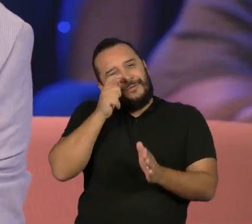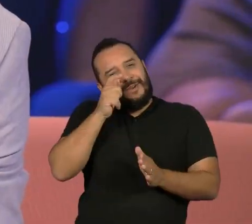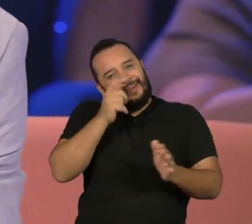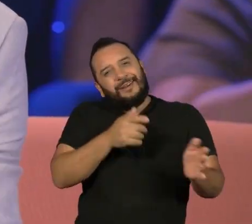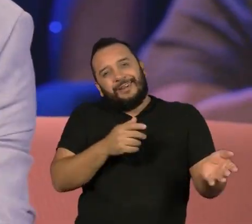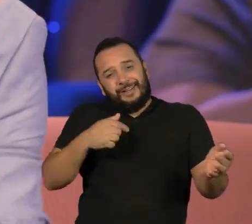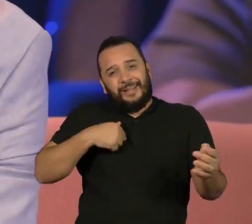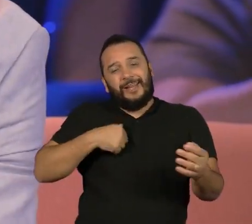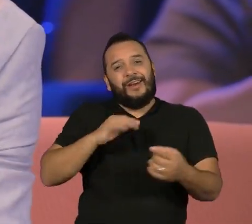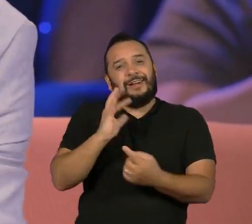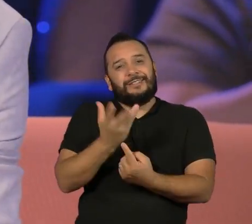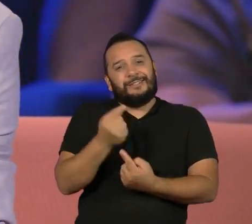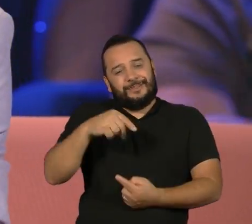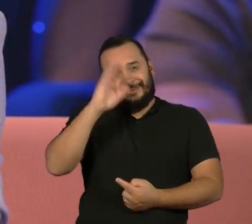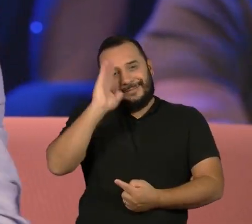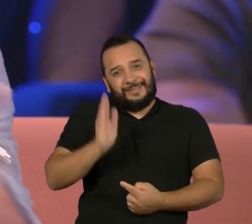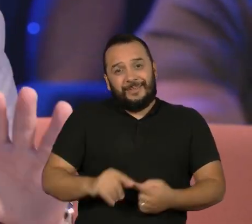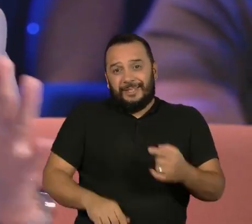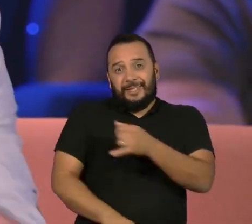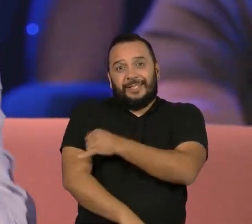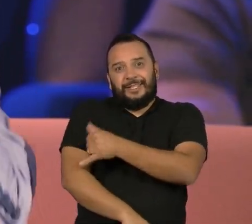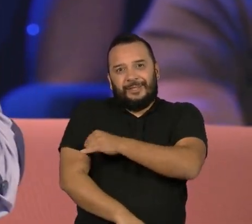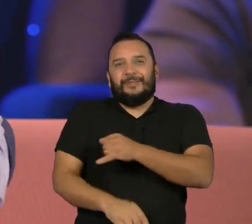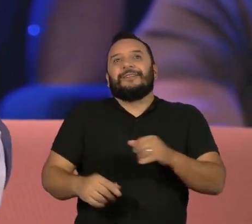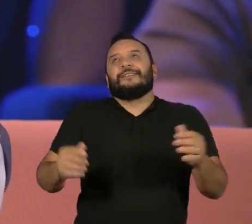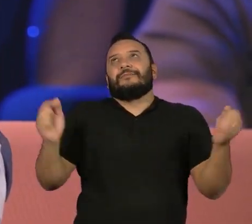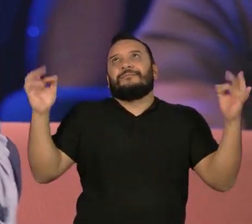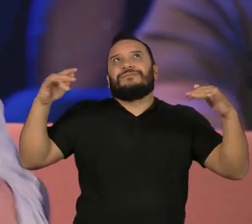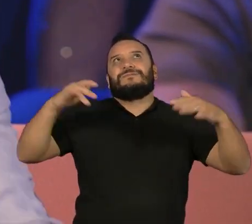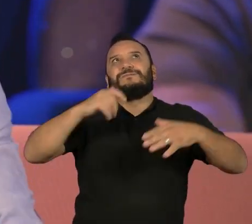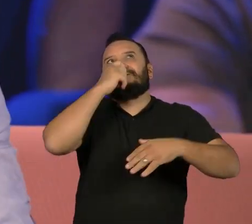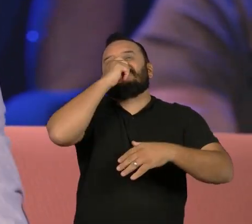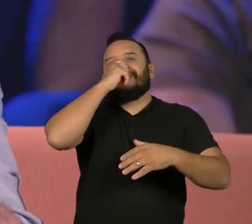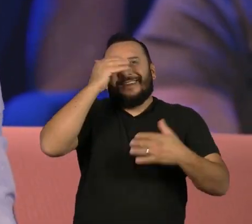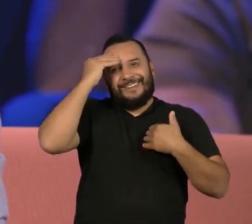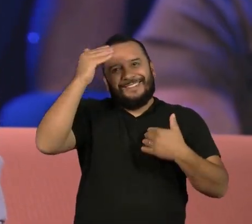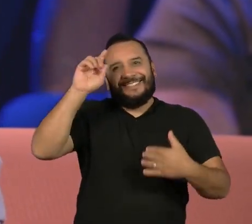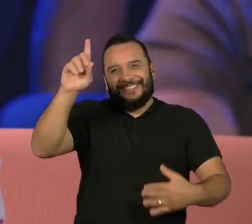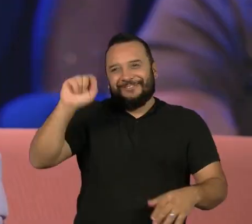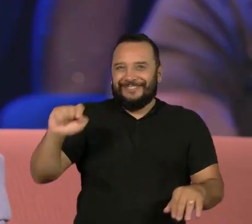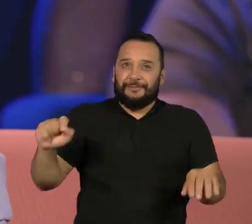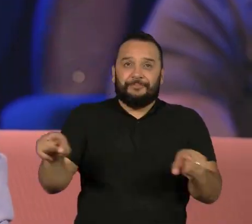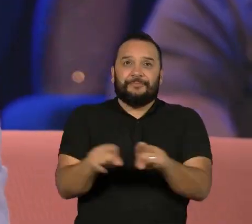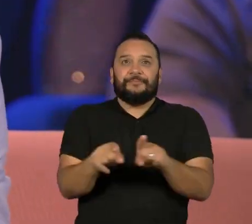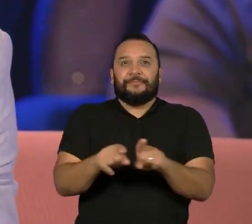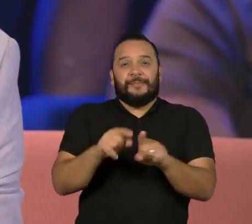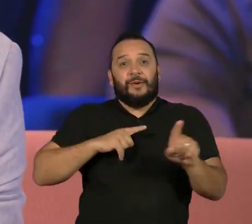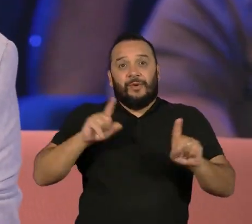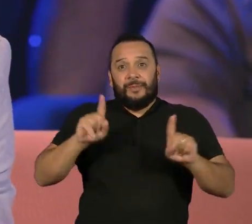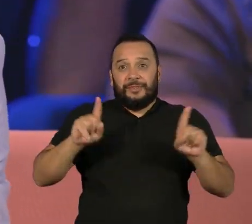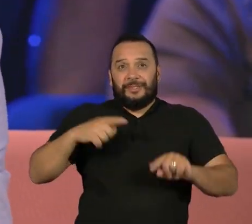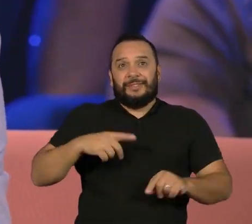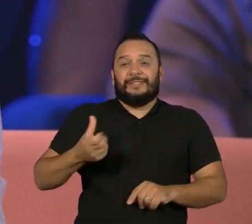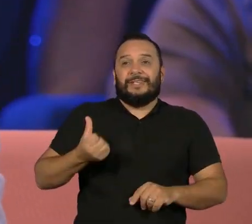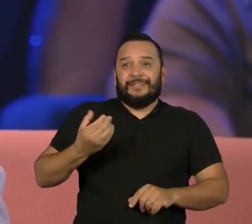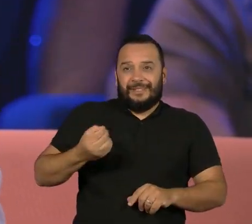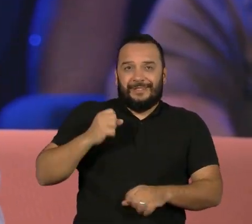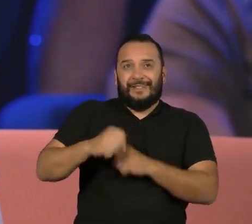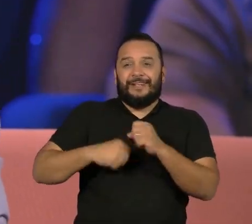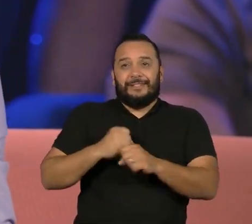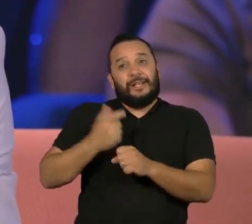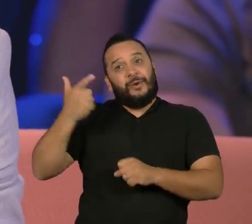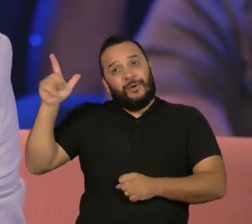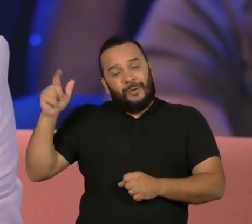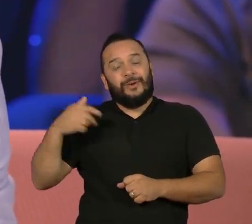artista brasileiro. Aqui no Rio eu já tive dificuldade. Eu lotei, tá? Graças ao universo eu lotei. Mas eu competi com 60 anos da outra